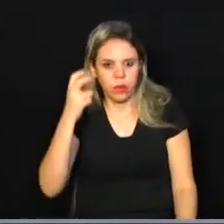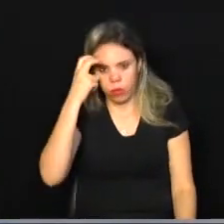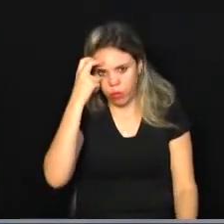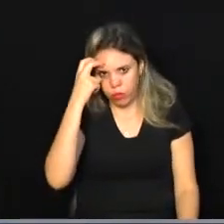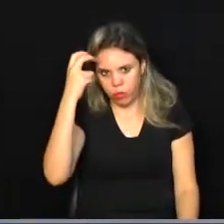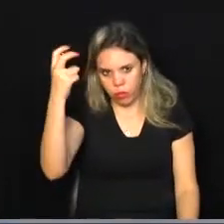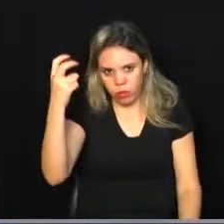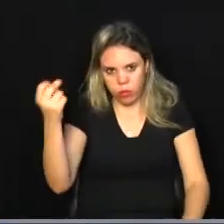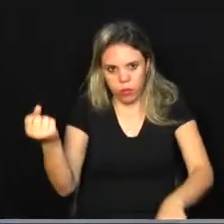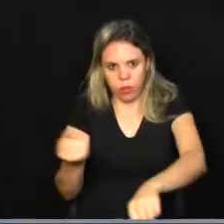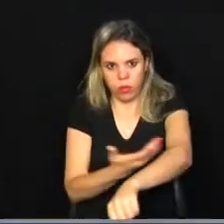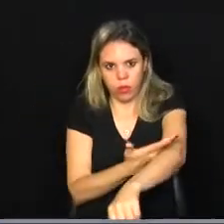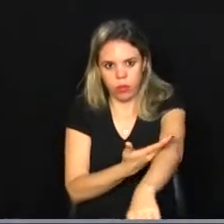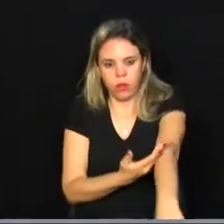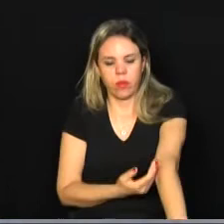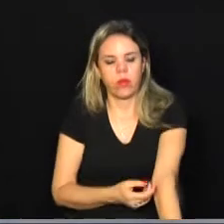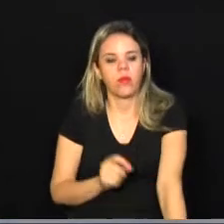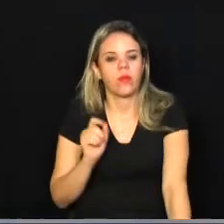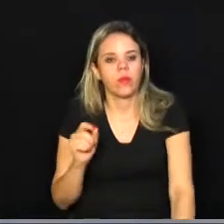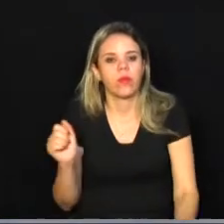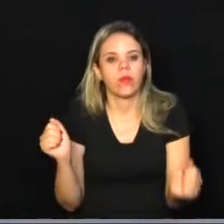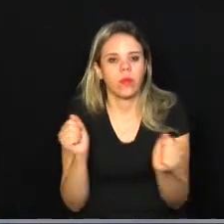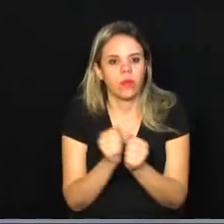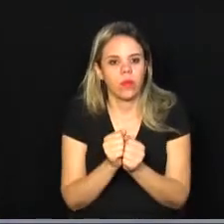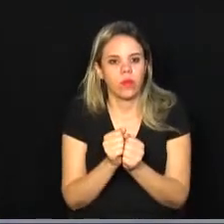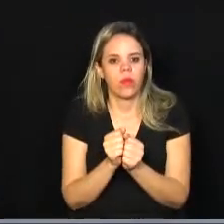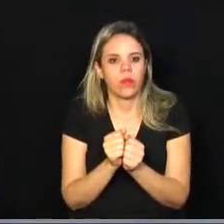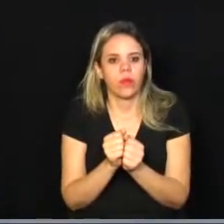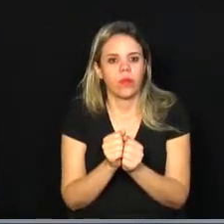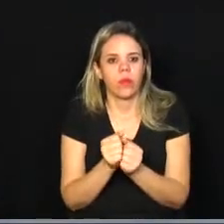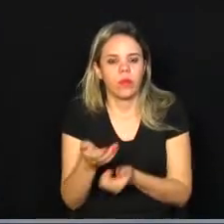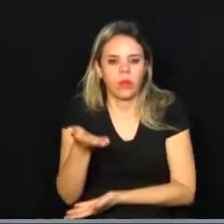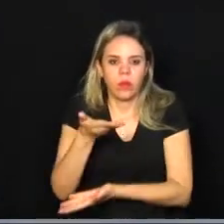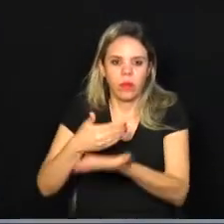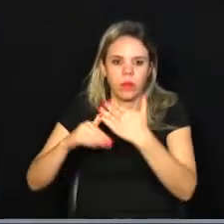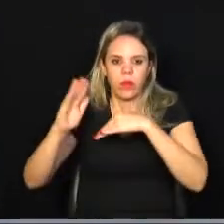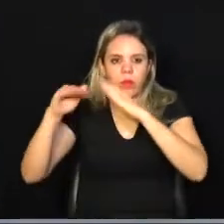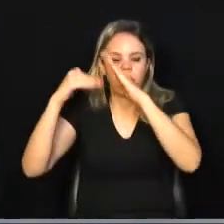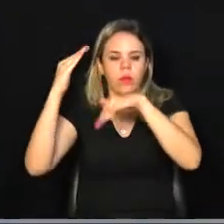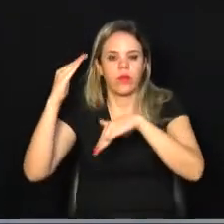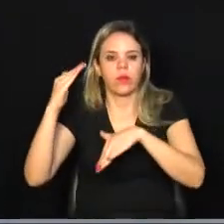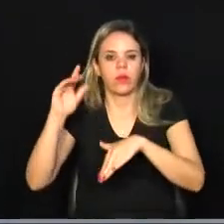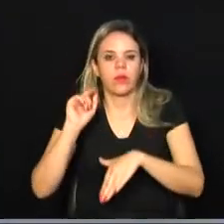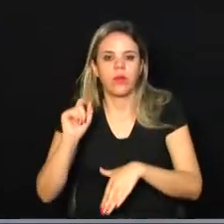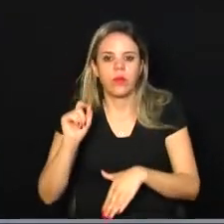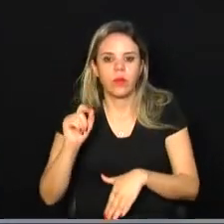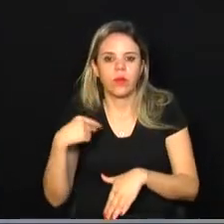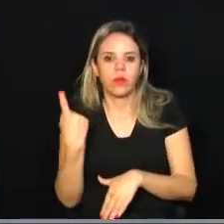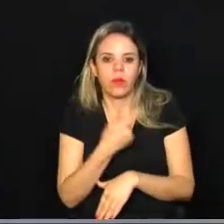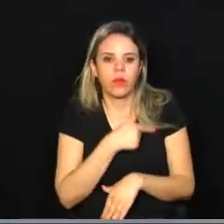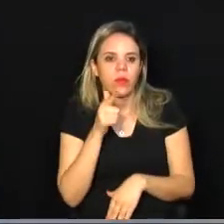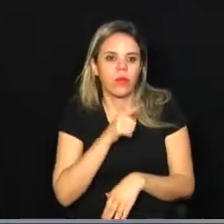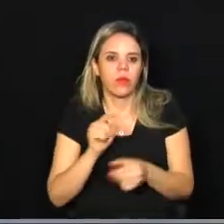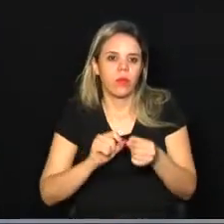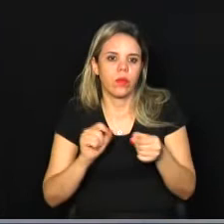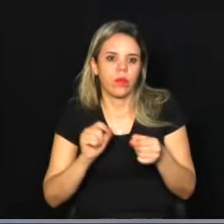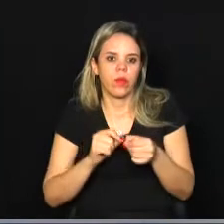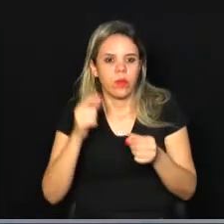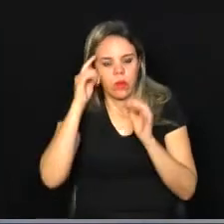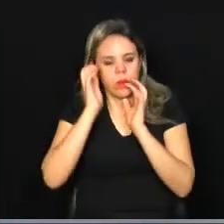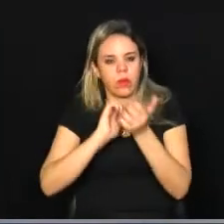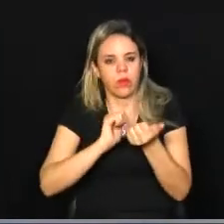inteligência emocional. Então, juntos nós estamos nos desenvolvendo para que a gente consiga fazer com que a